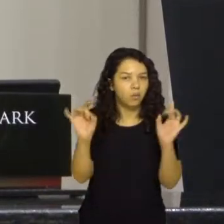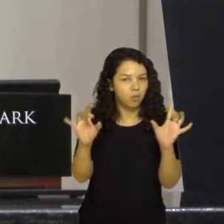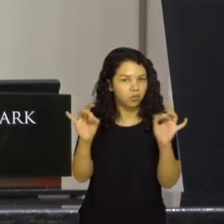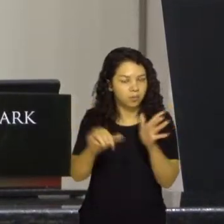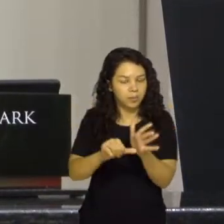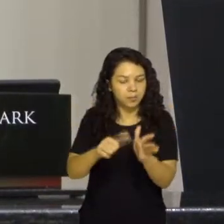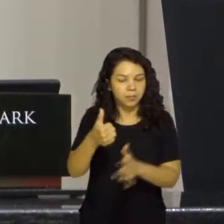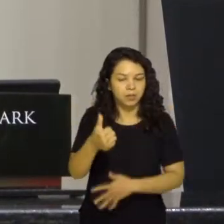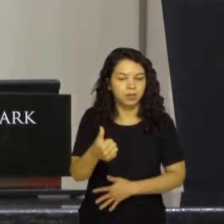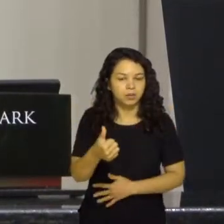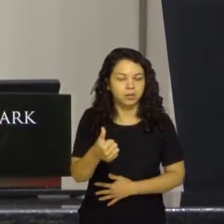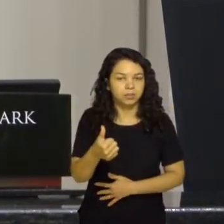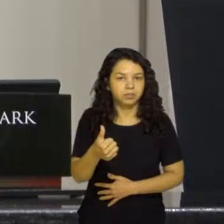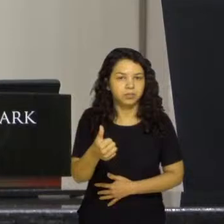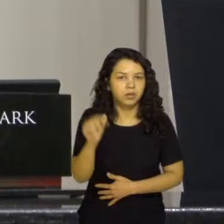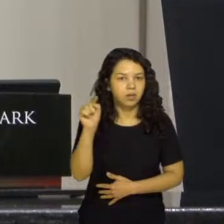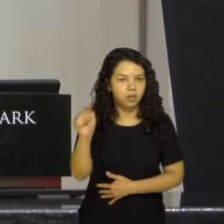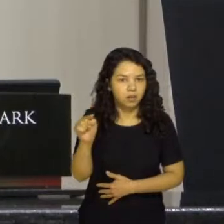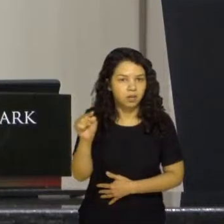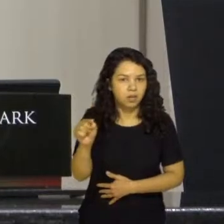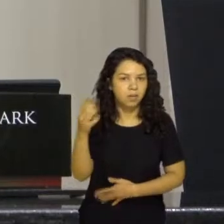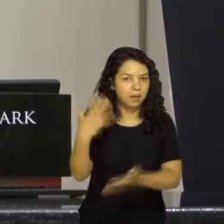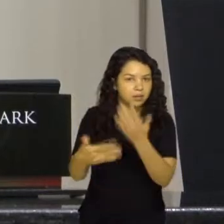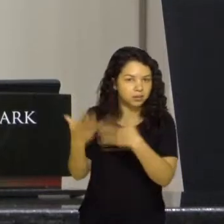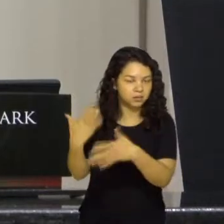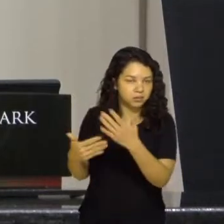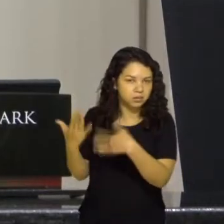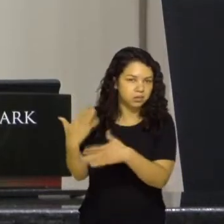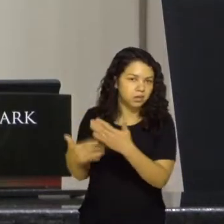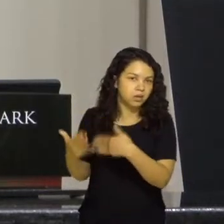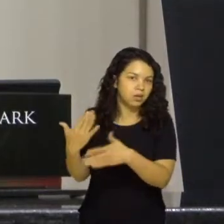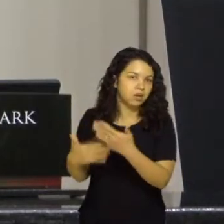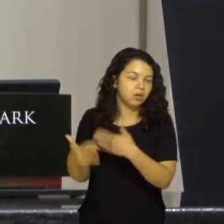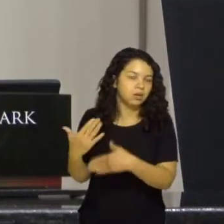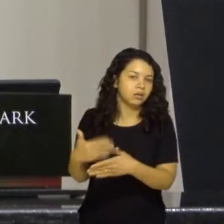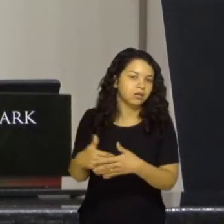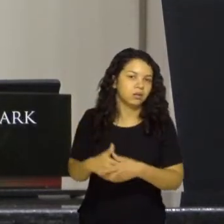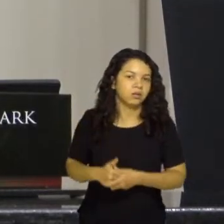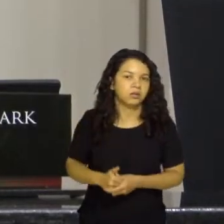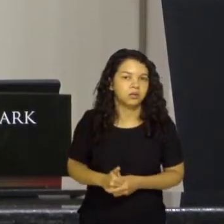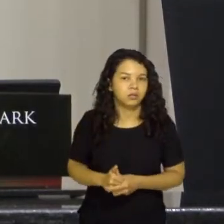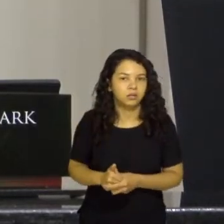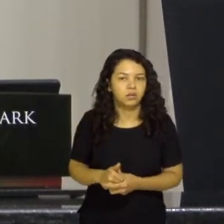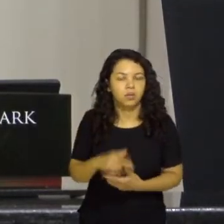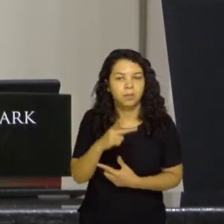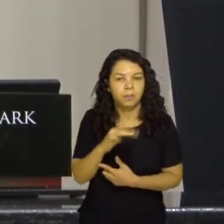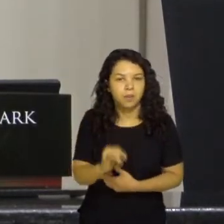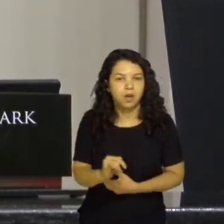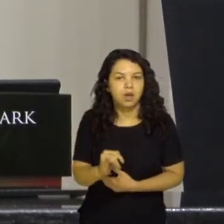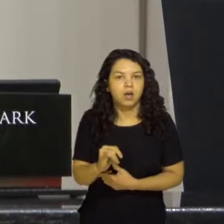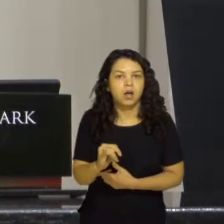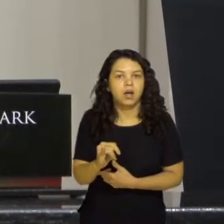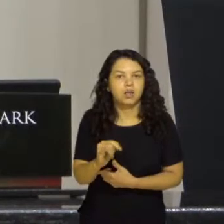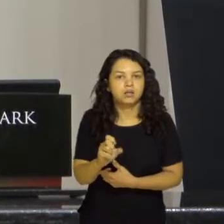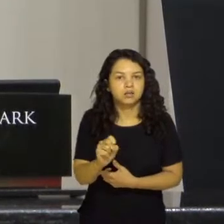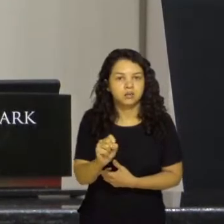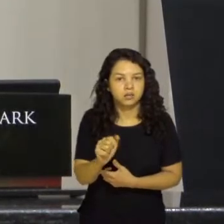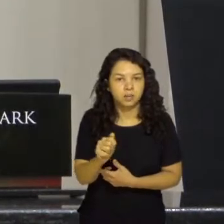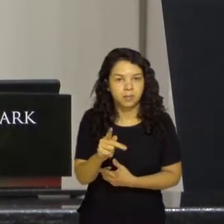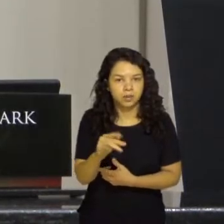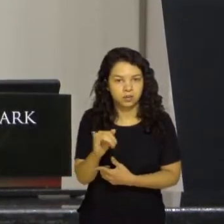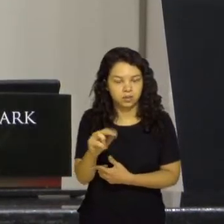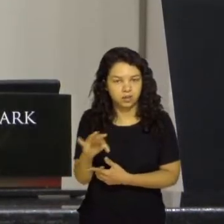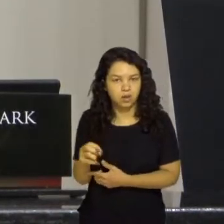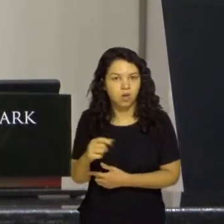oportunidade. Lá naqueles tempos antigos, meu pai sapateiro, com 11 anos, quando